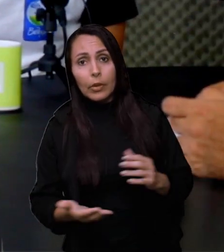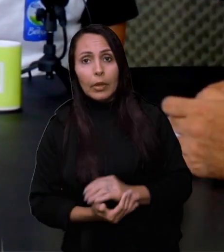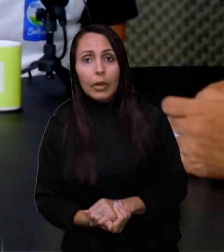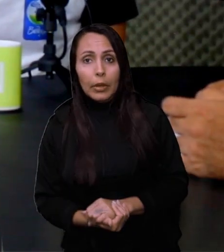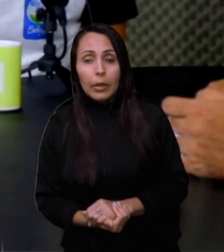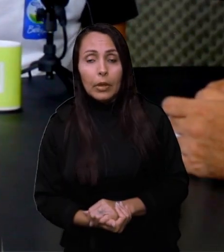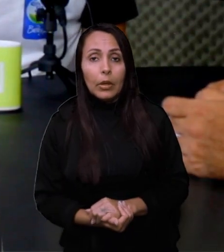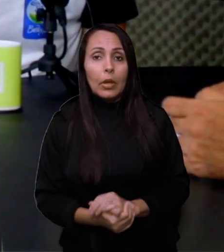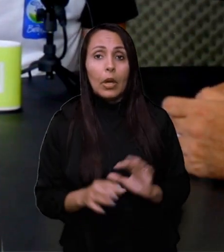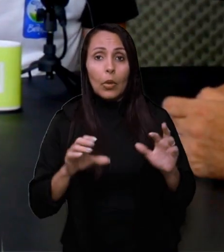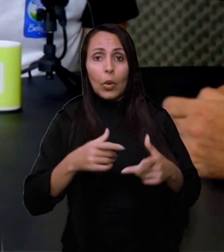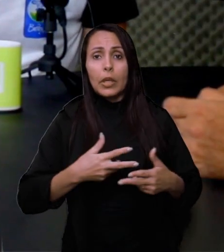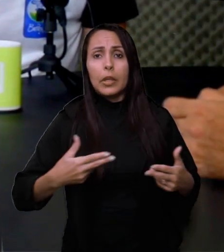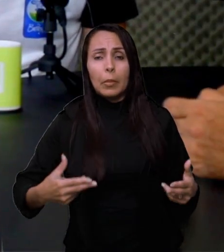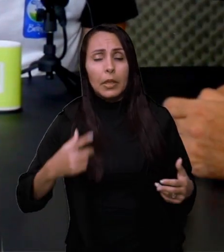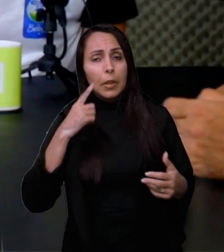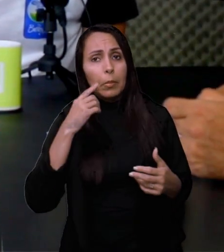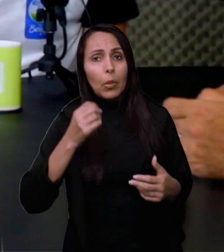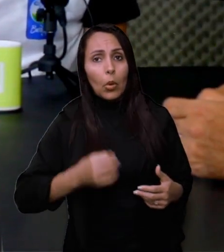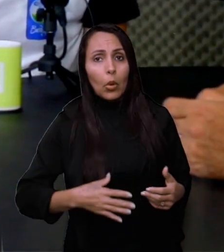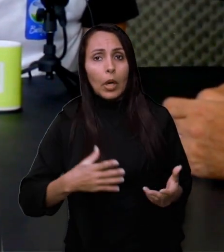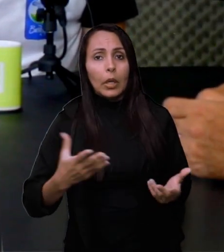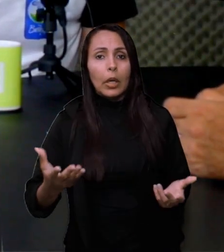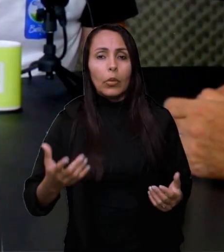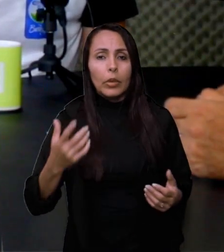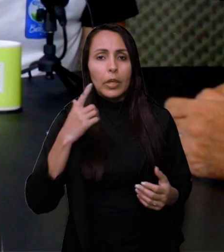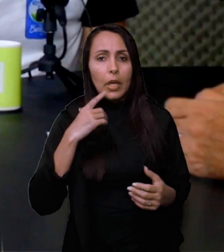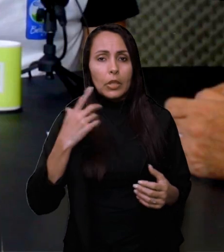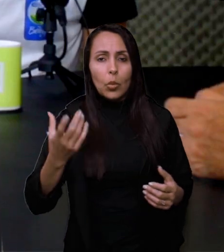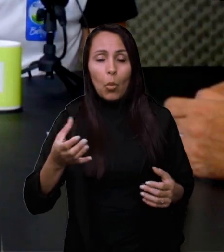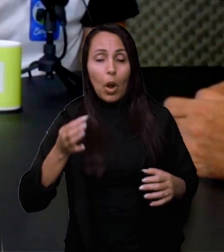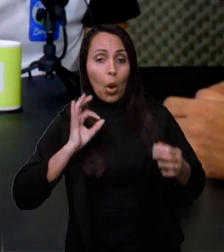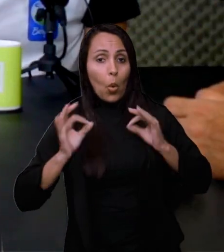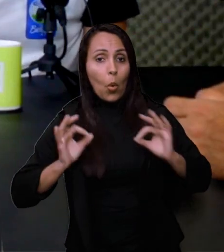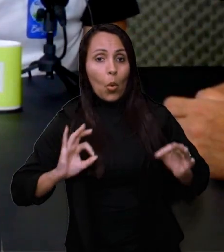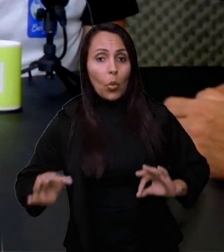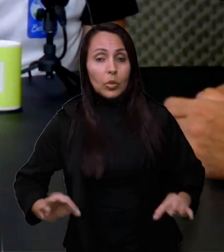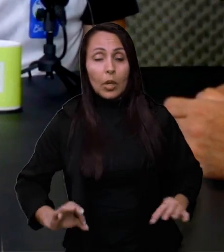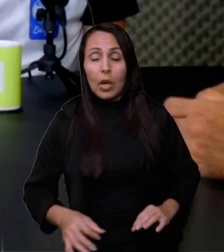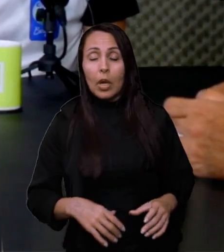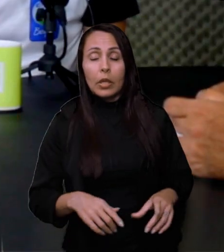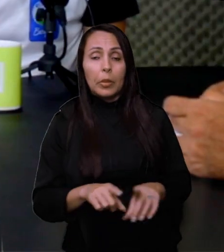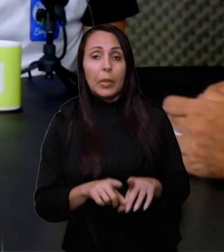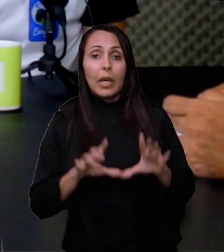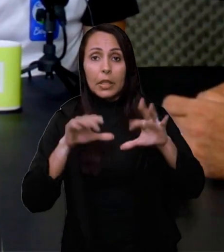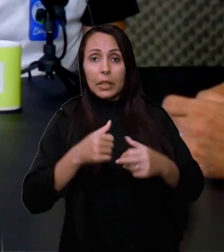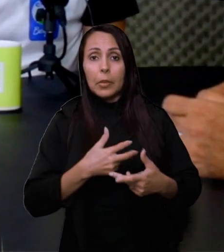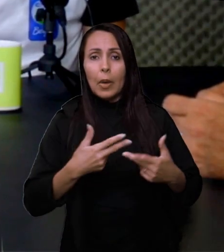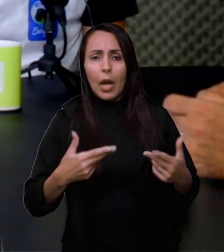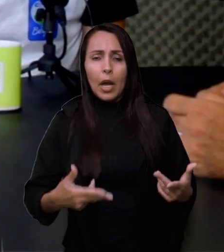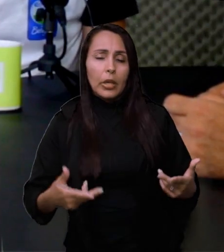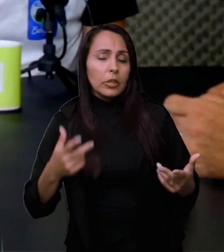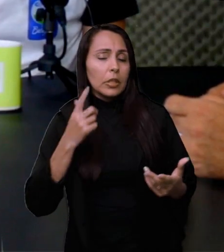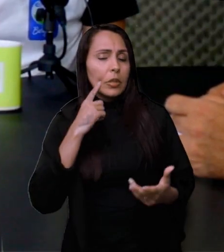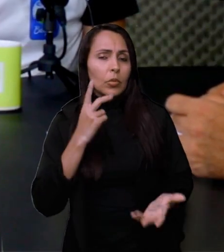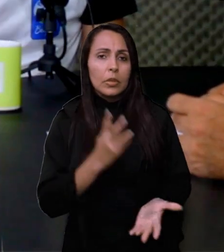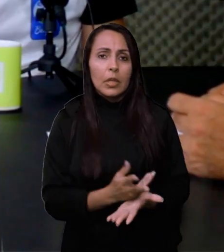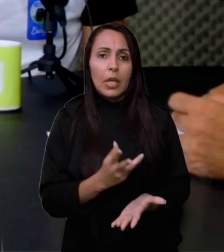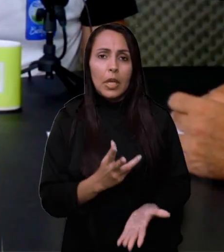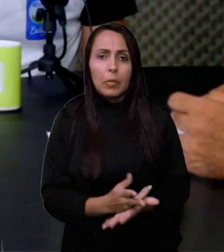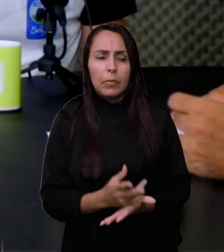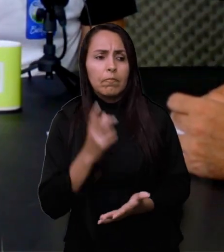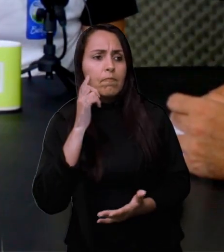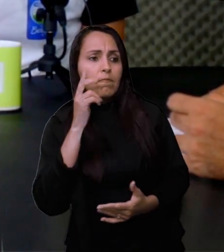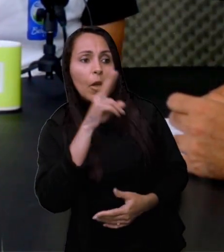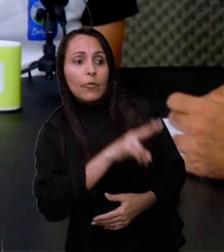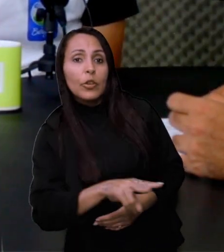Animais é mais de boa. O pessoal conhece mais animal. Uma onça, isso aqui é uma capivara. São animais que são mais habitualmente vistos,